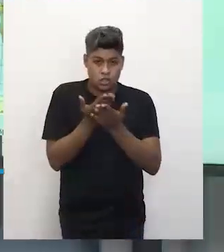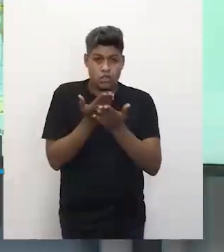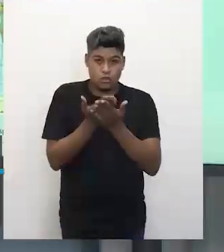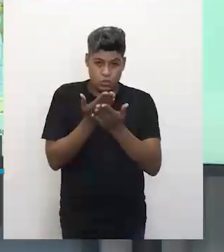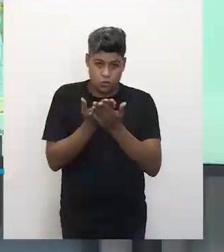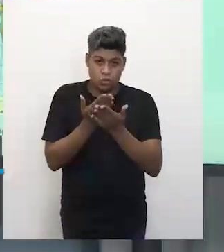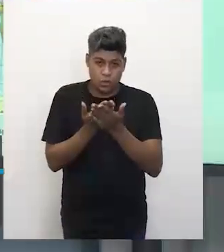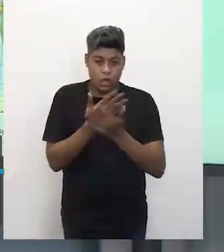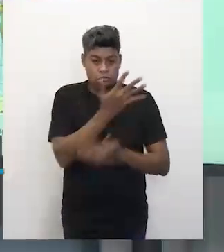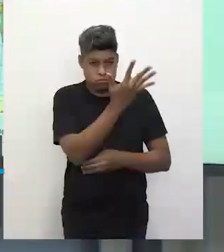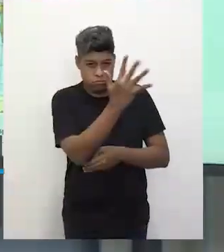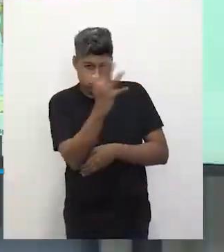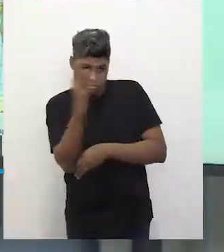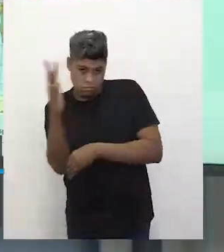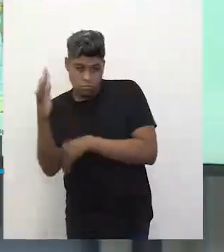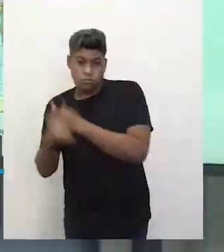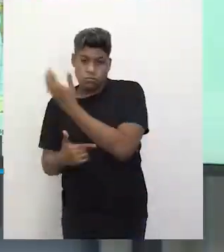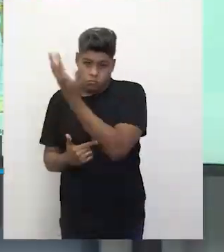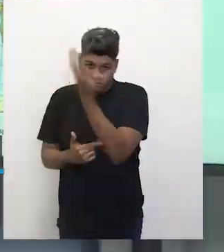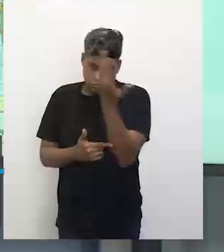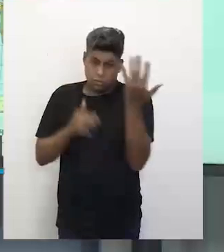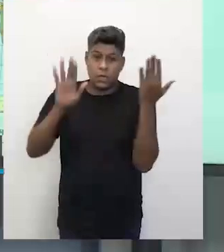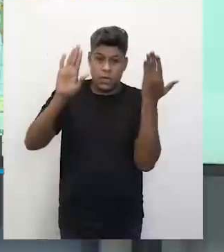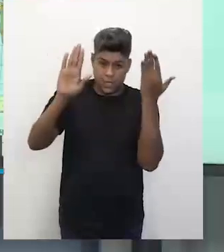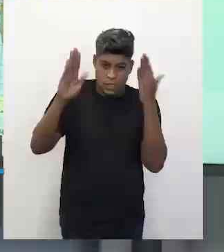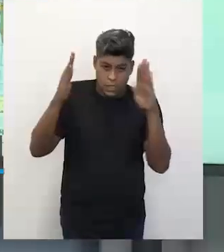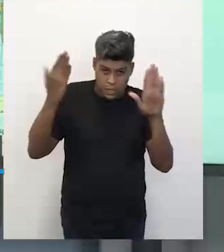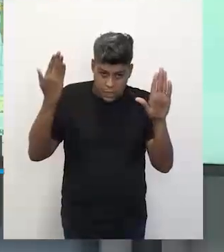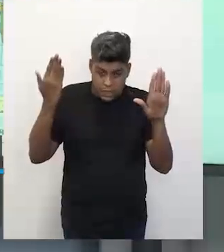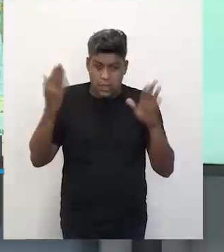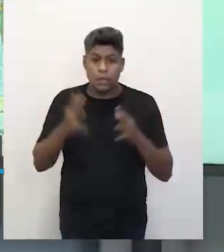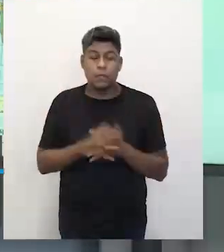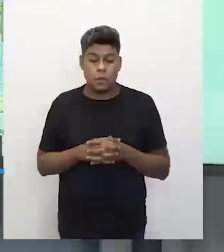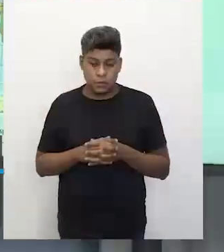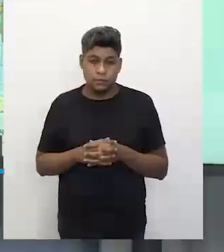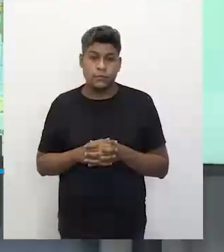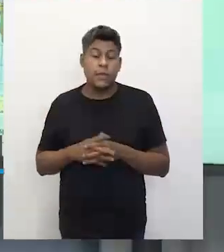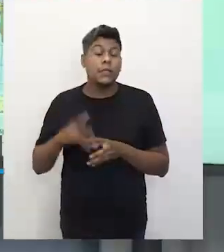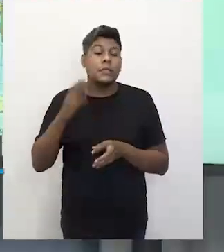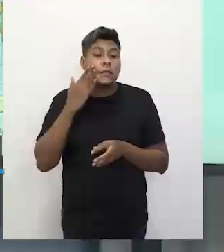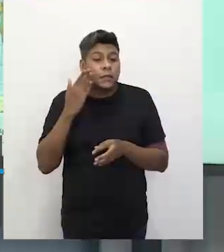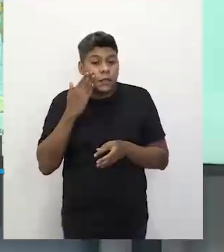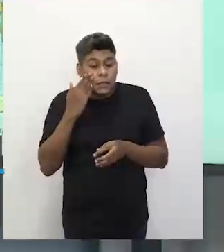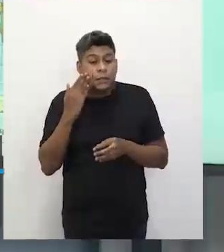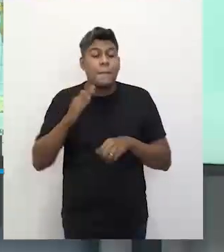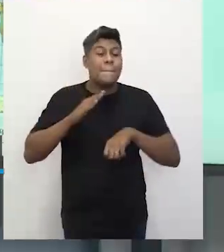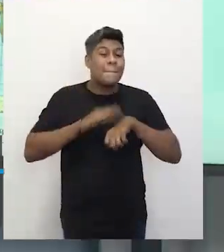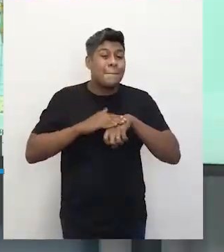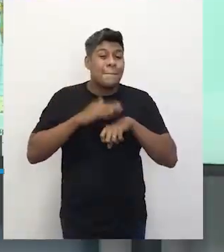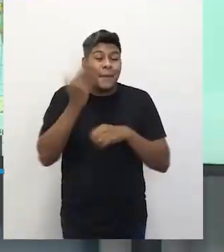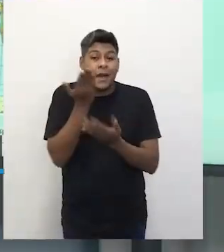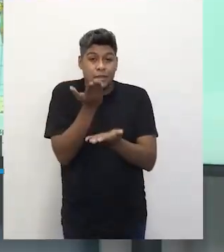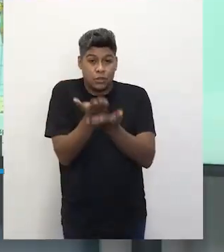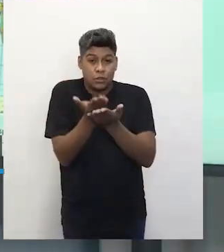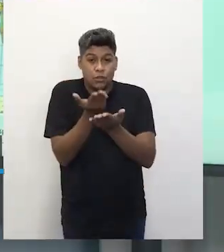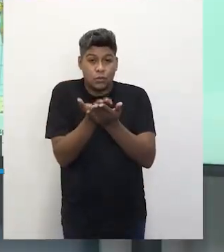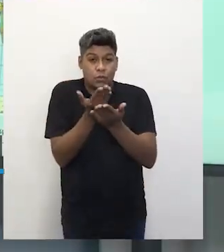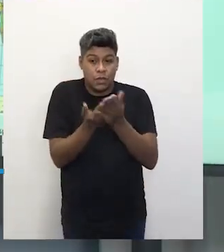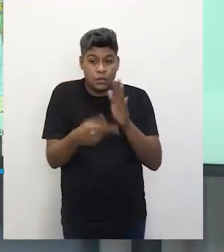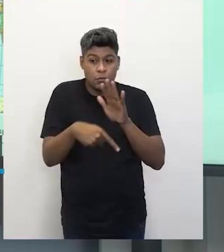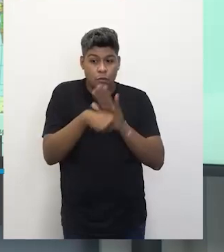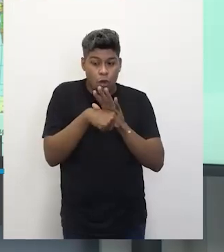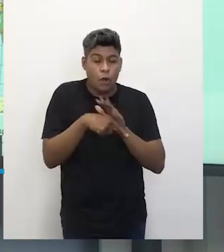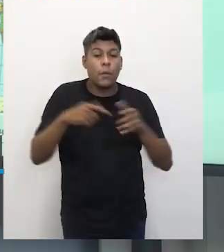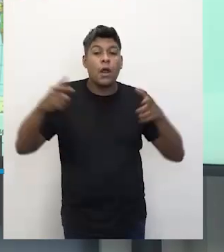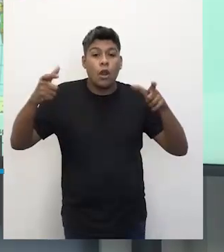vegetação e clima né que são lá a situações que são muito mais estudadas na sua própria